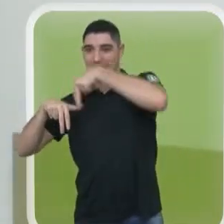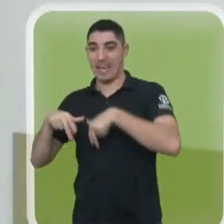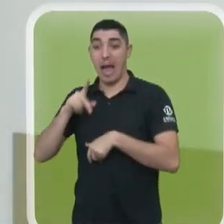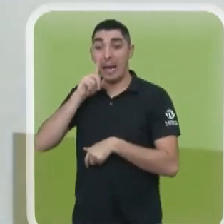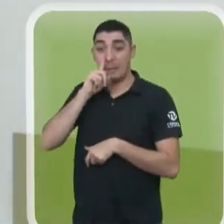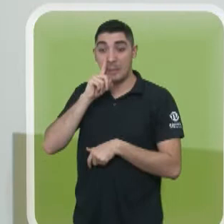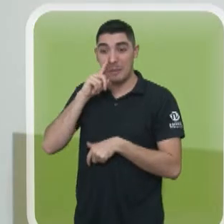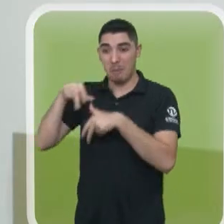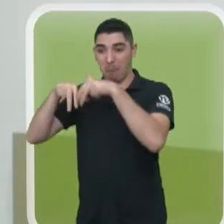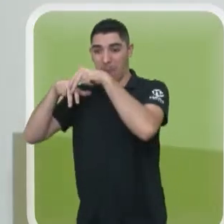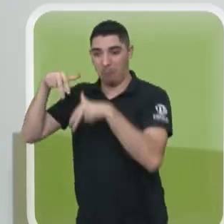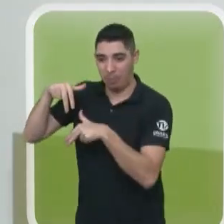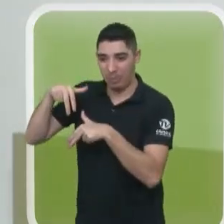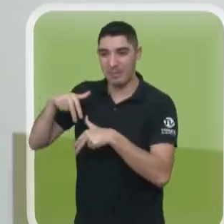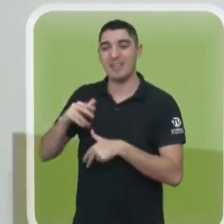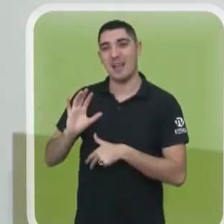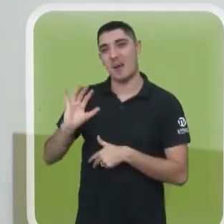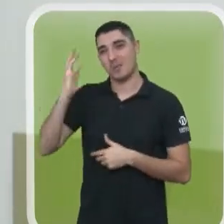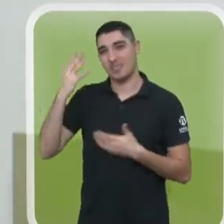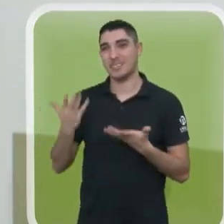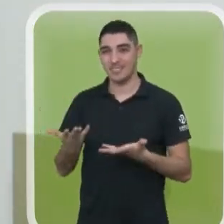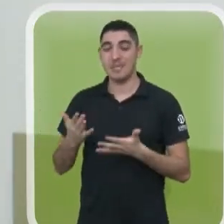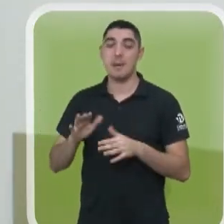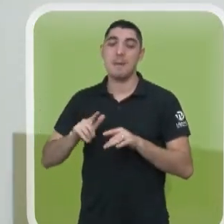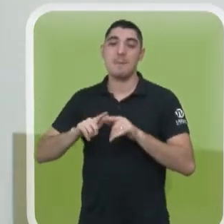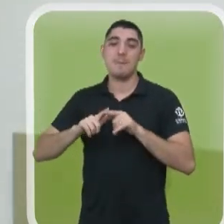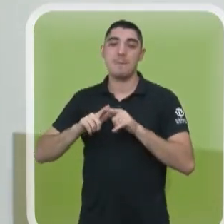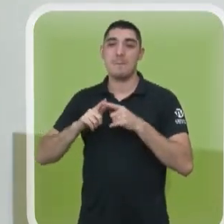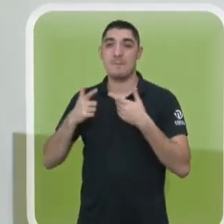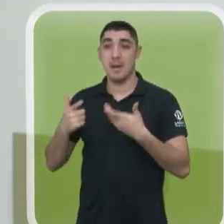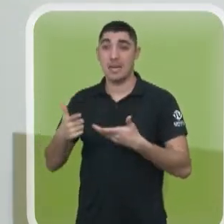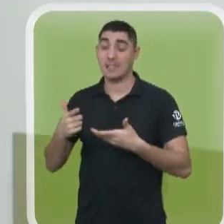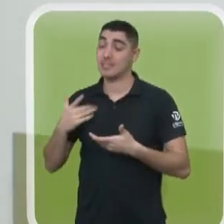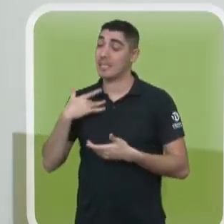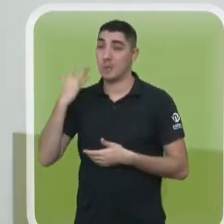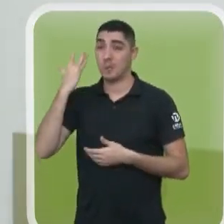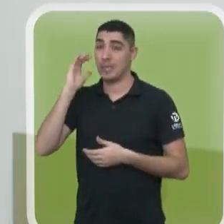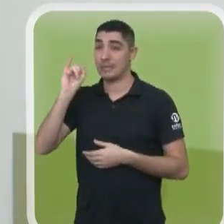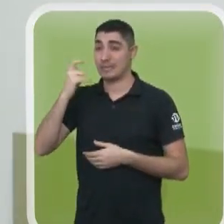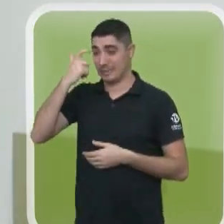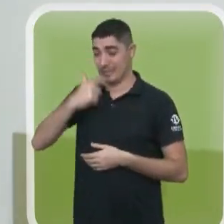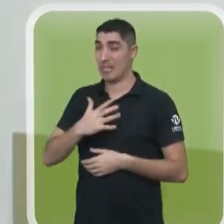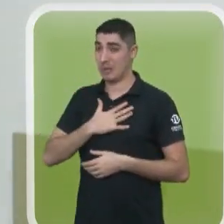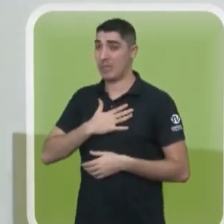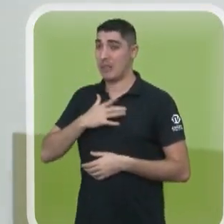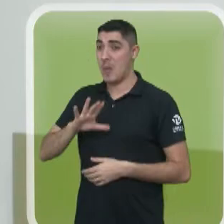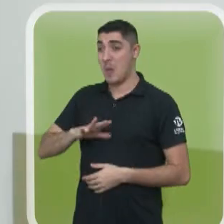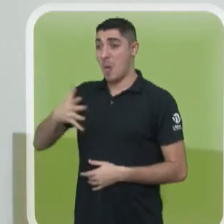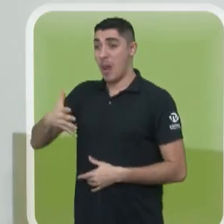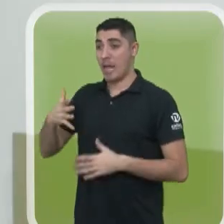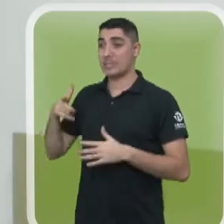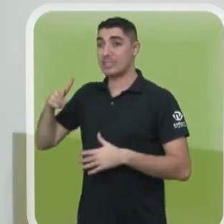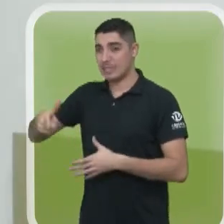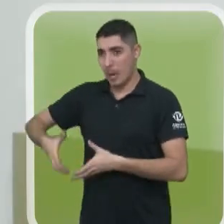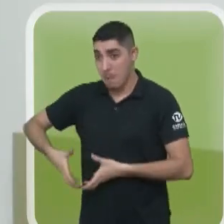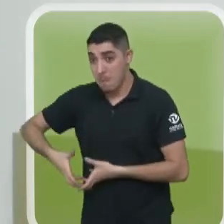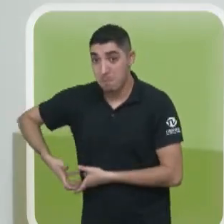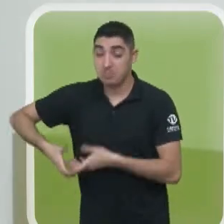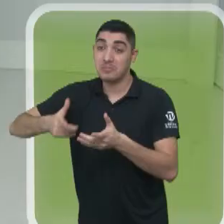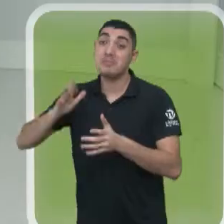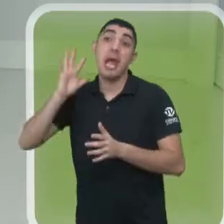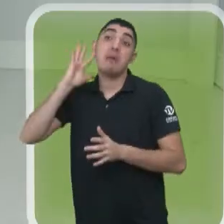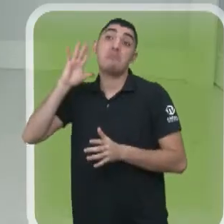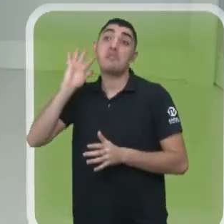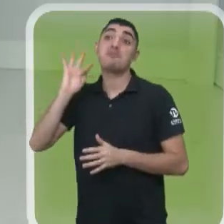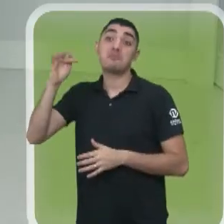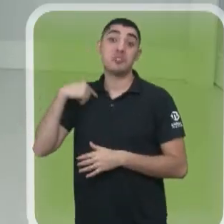acaba derrubando o rapaz de lá de cima mas é não sei se eu teria coragem de jogar o rugby não porque se a gente vai fazer uma matéria